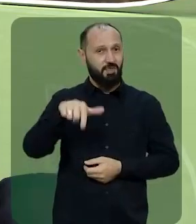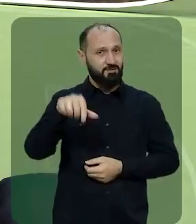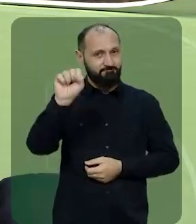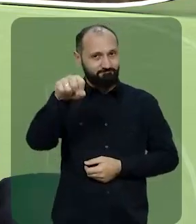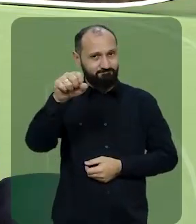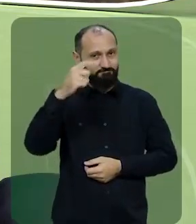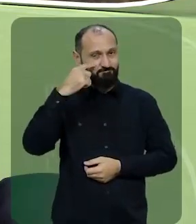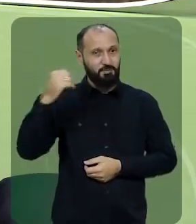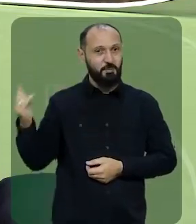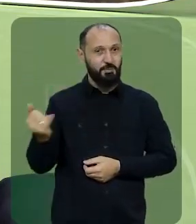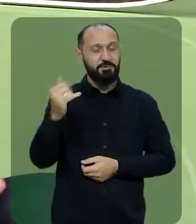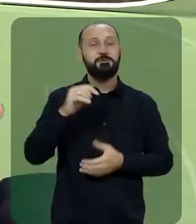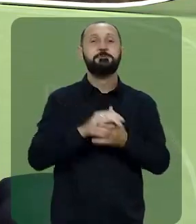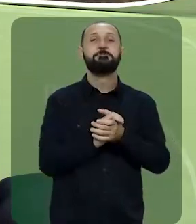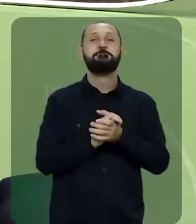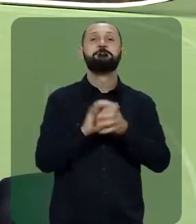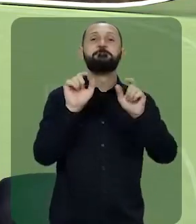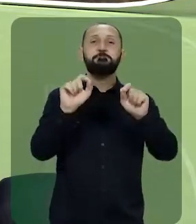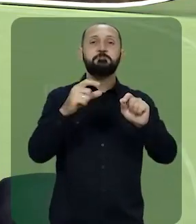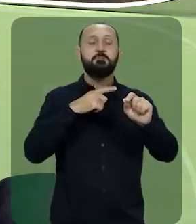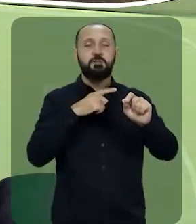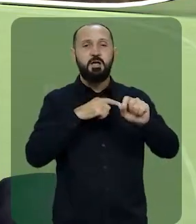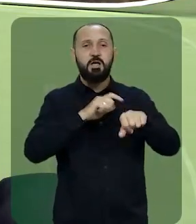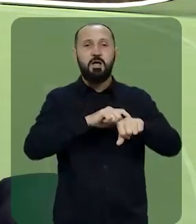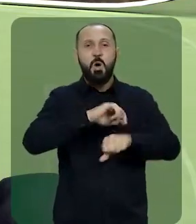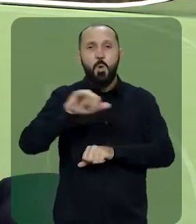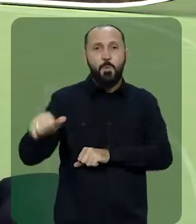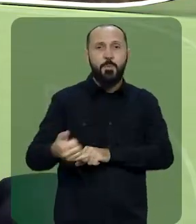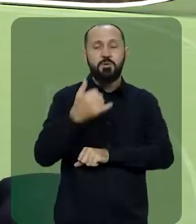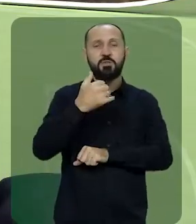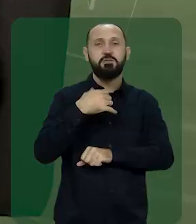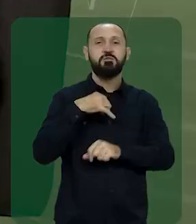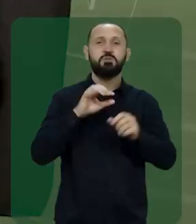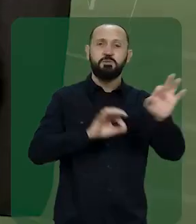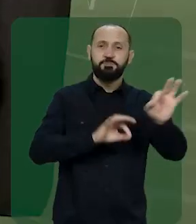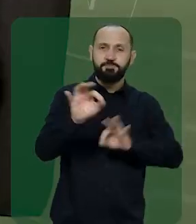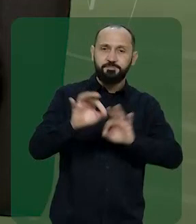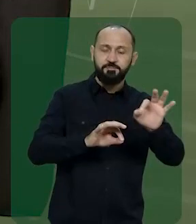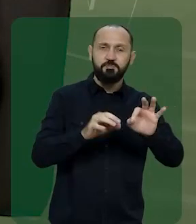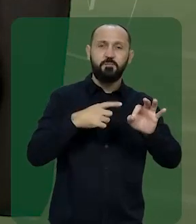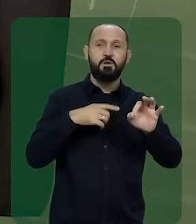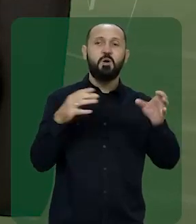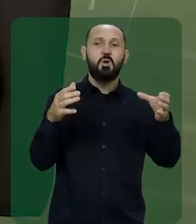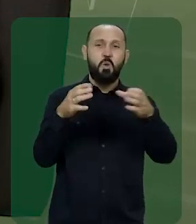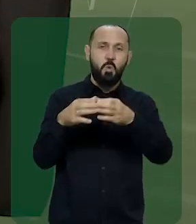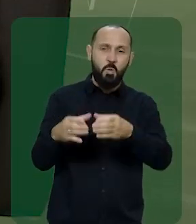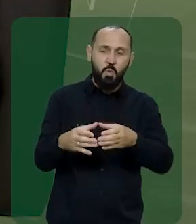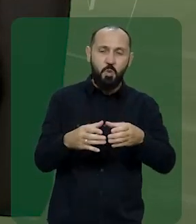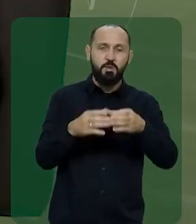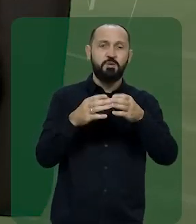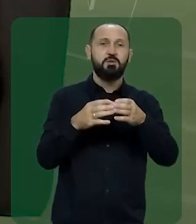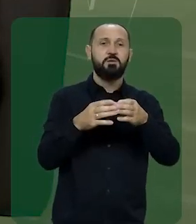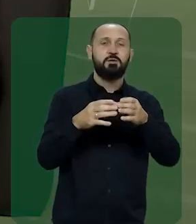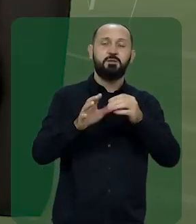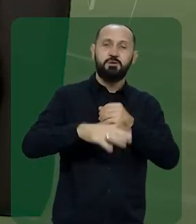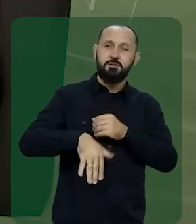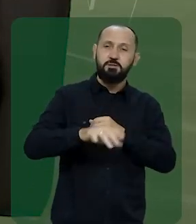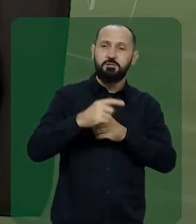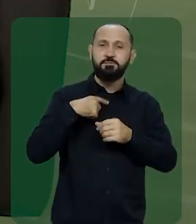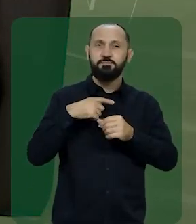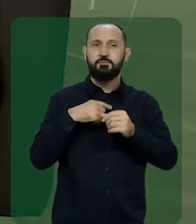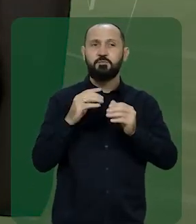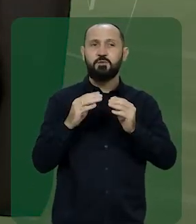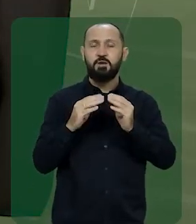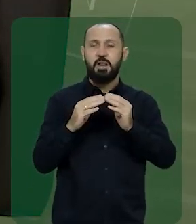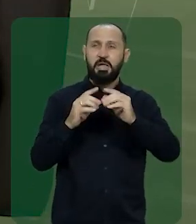né, elas devem acessar o Estatuto para conhecer os seus direitos. Exatamente, é muito